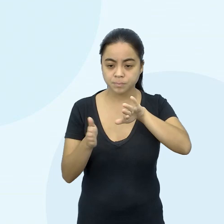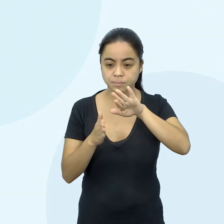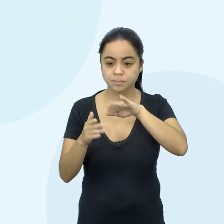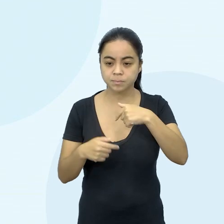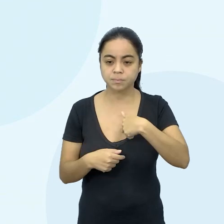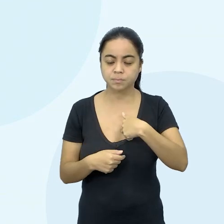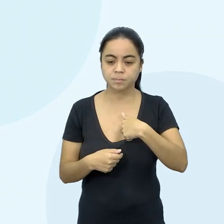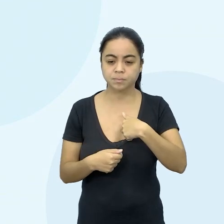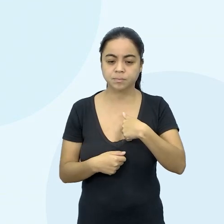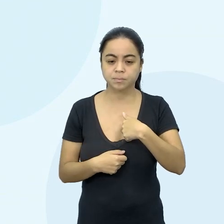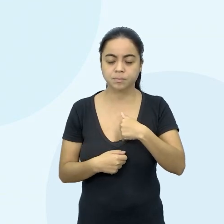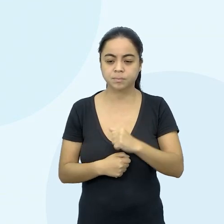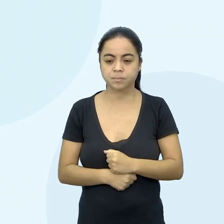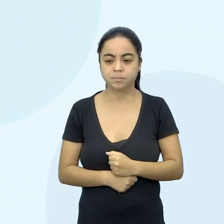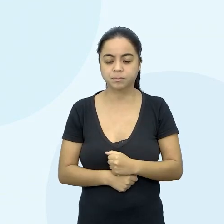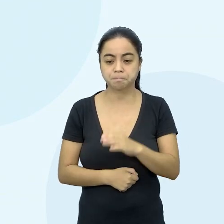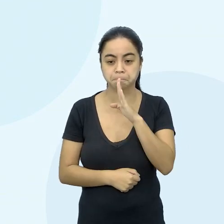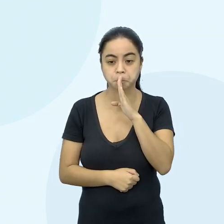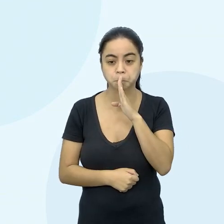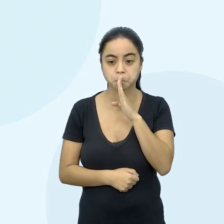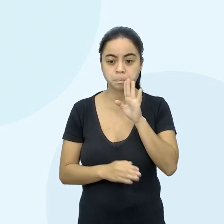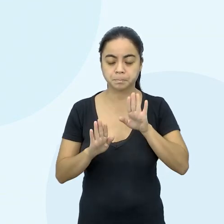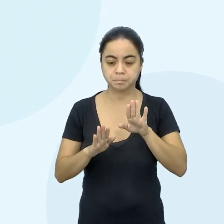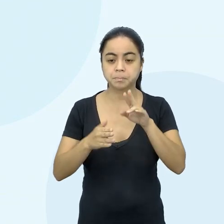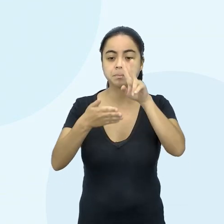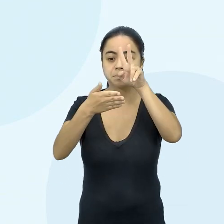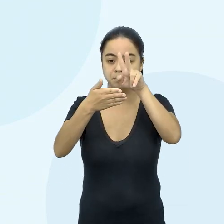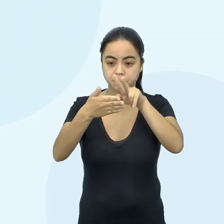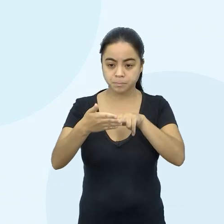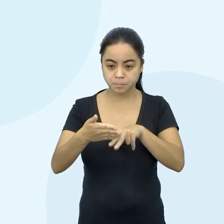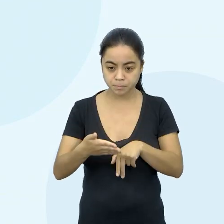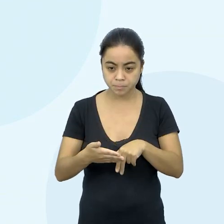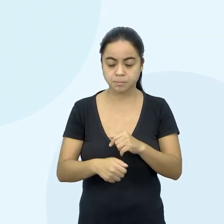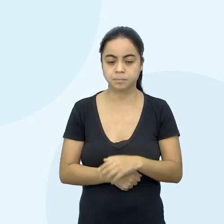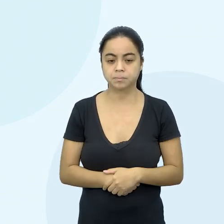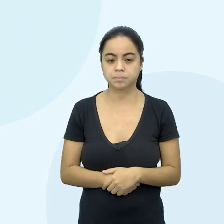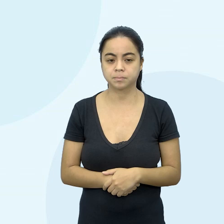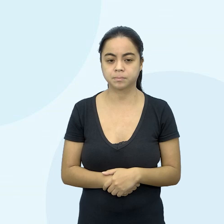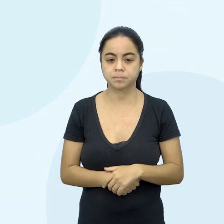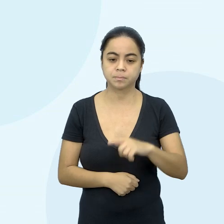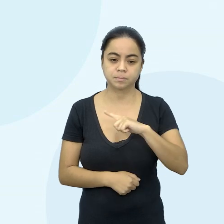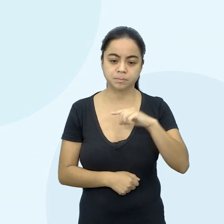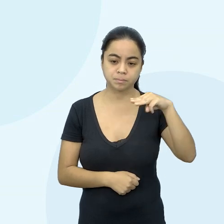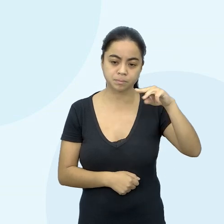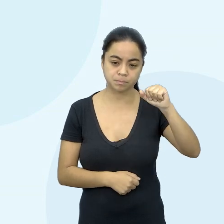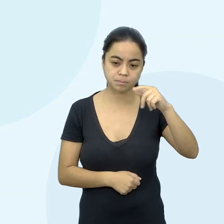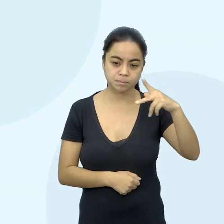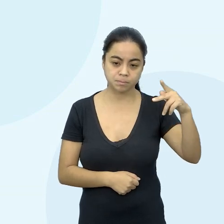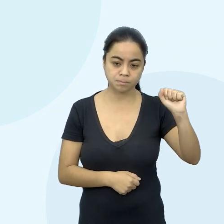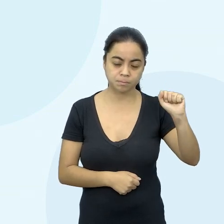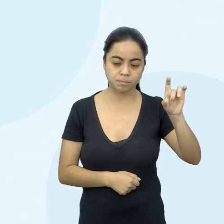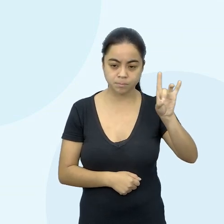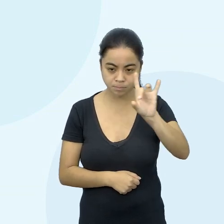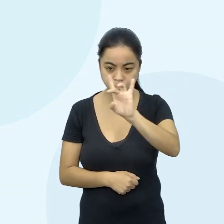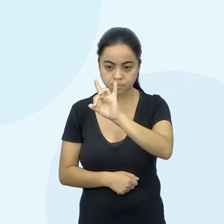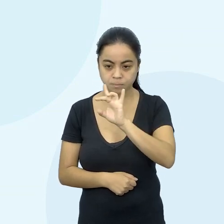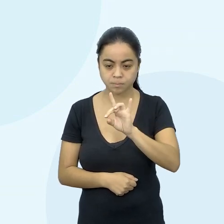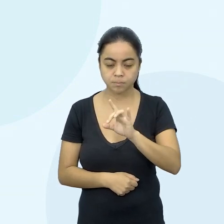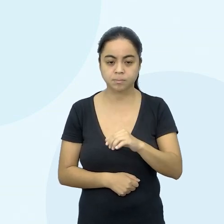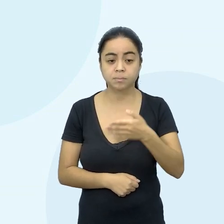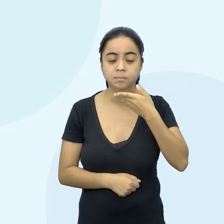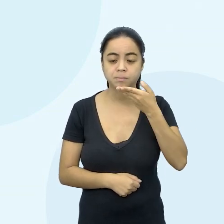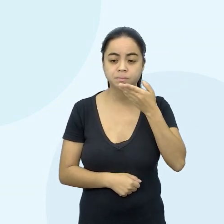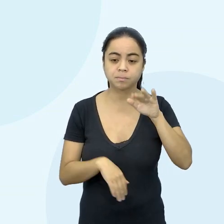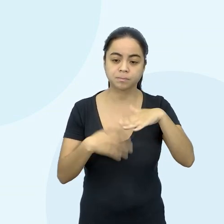eu vou fechar minha boca, prometo. E aí vocês têm o mapa aí de vocês, por isso que eu pedi para vocês já pegarem, deixarem fácil.